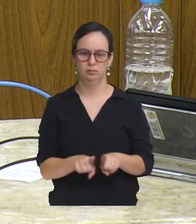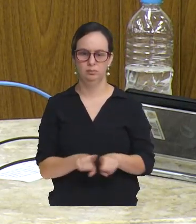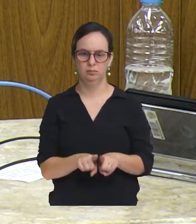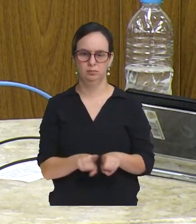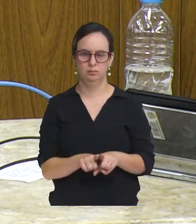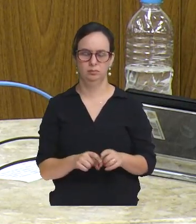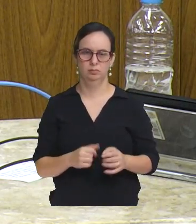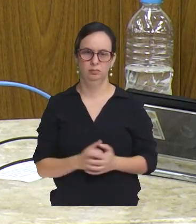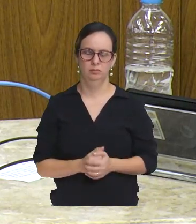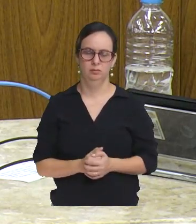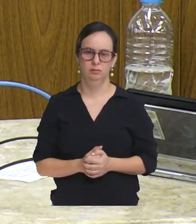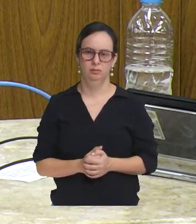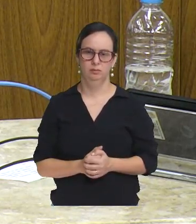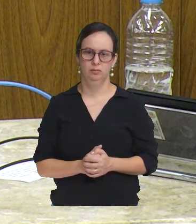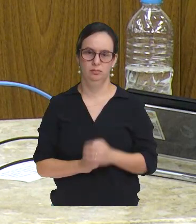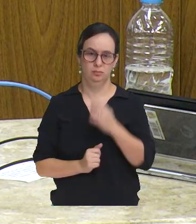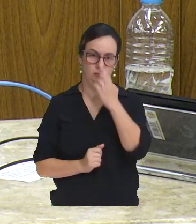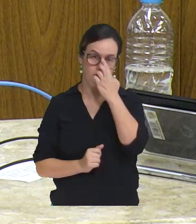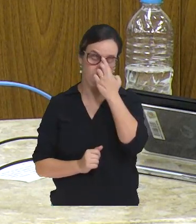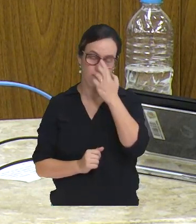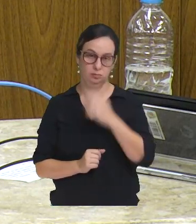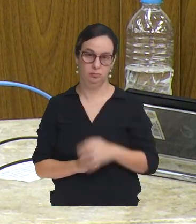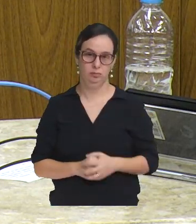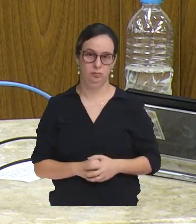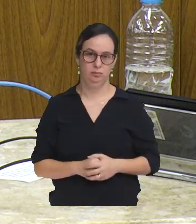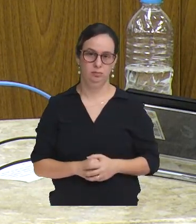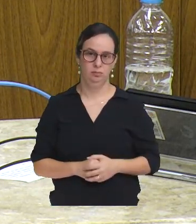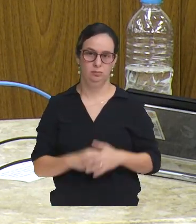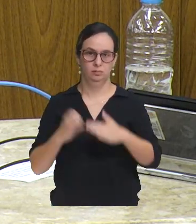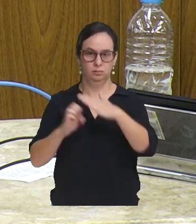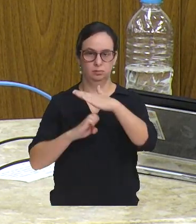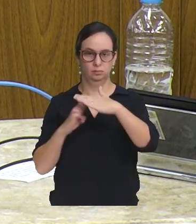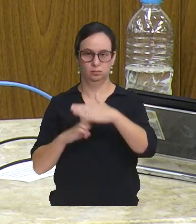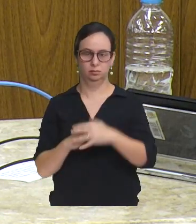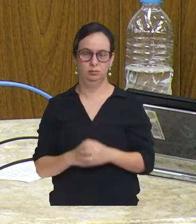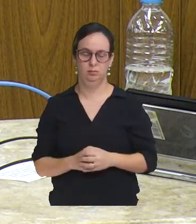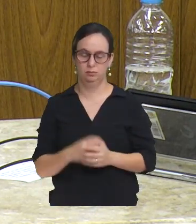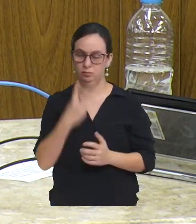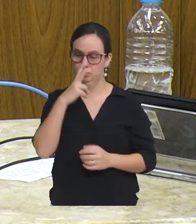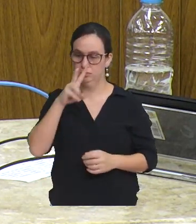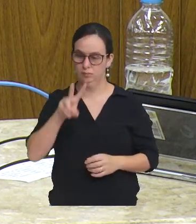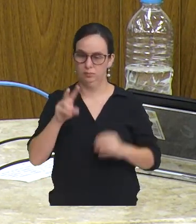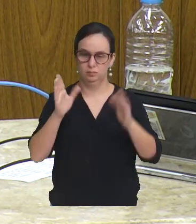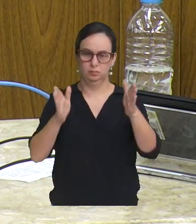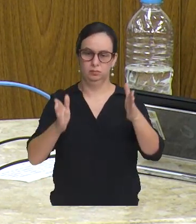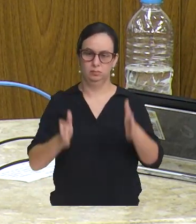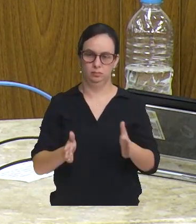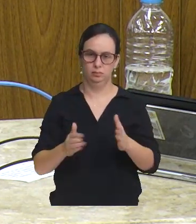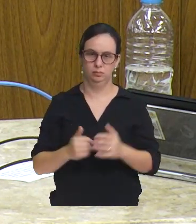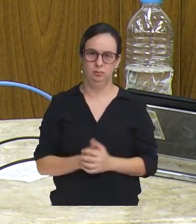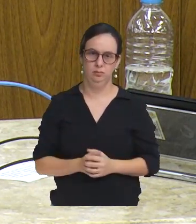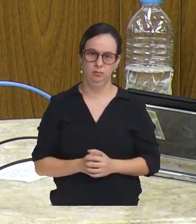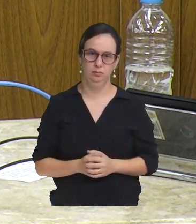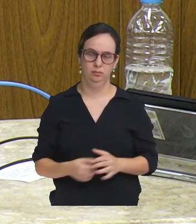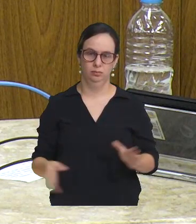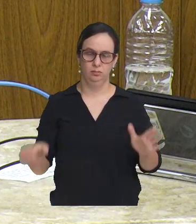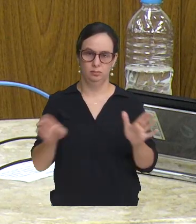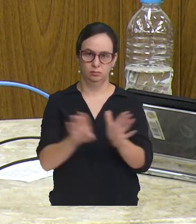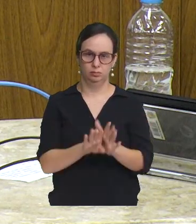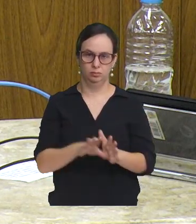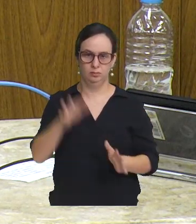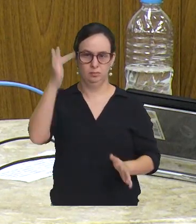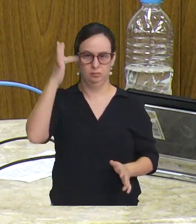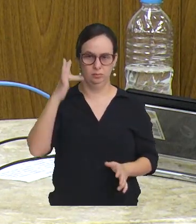eu espero que as empresas que nos assistem agora possam, né, vir e